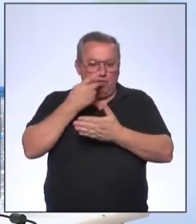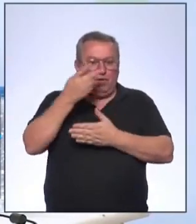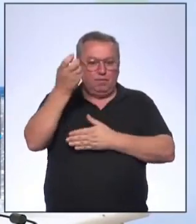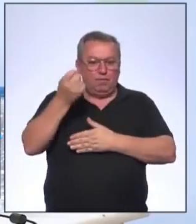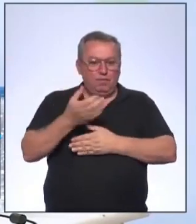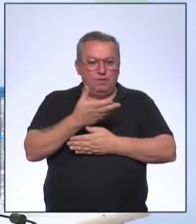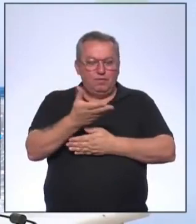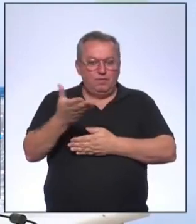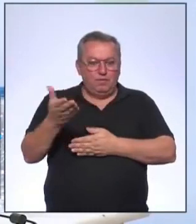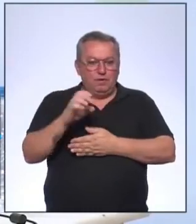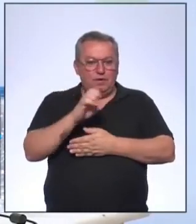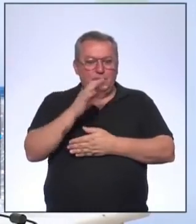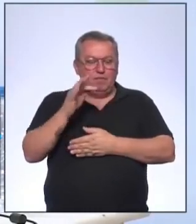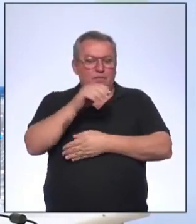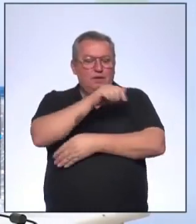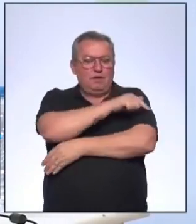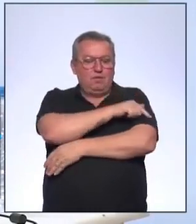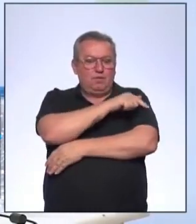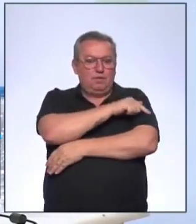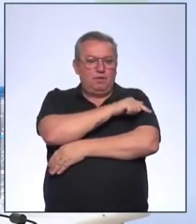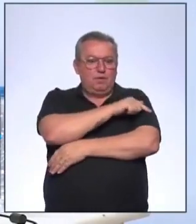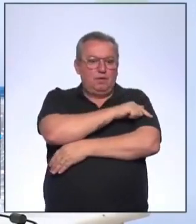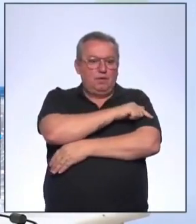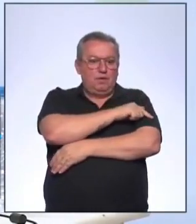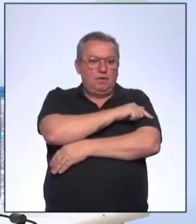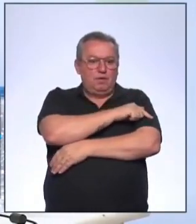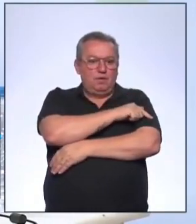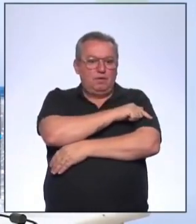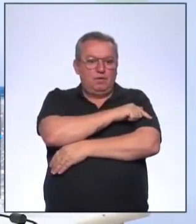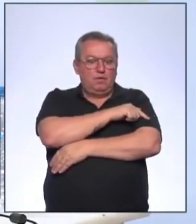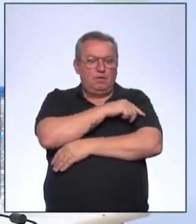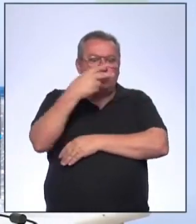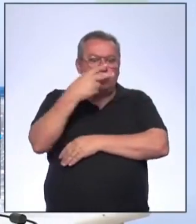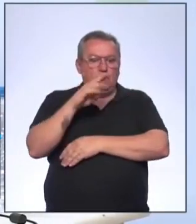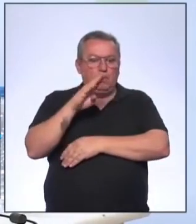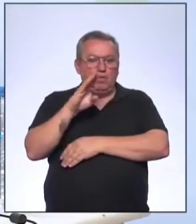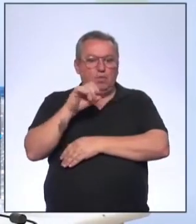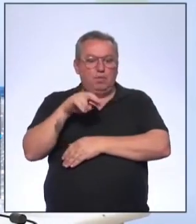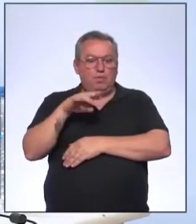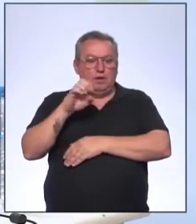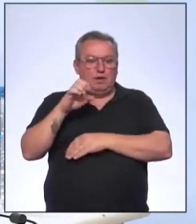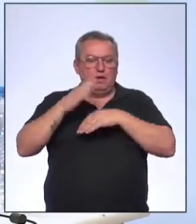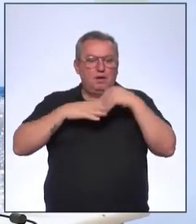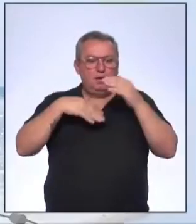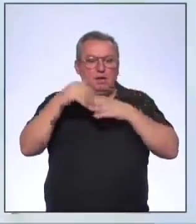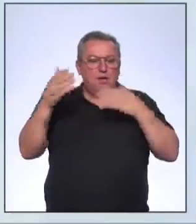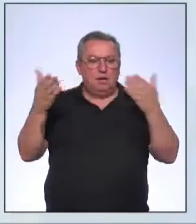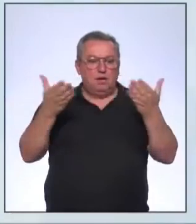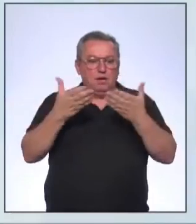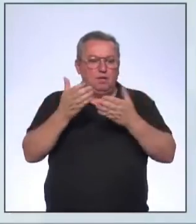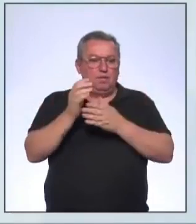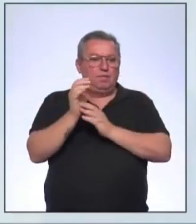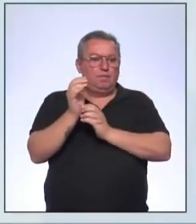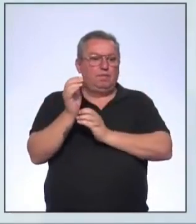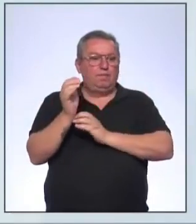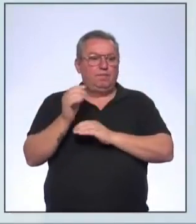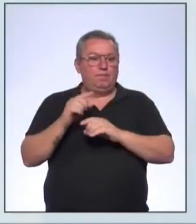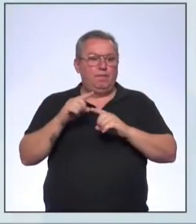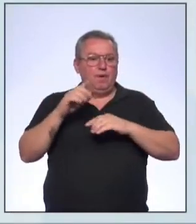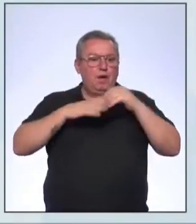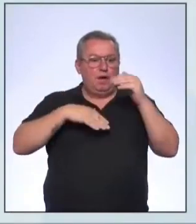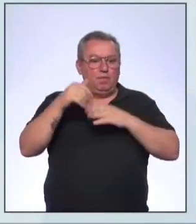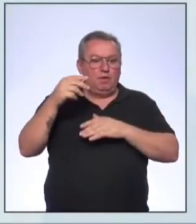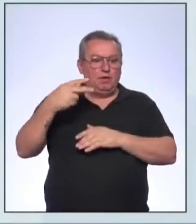vocês, é o ensino fundamental no 7º ano, trata aí do 2º bimestre, e a habilidade do currículo é o de geografia,